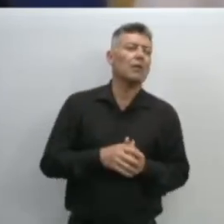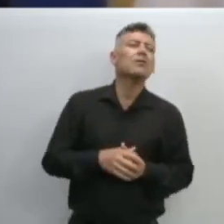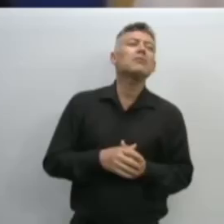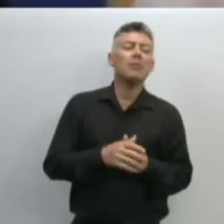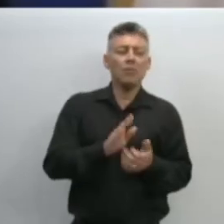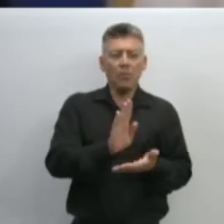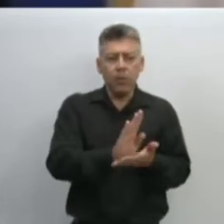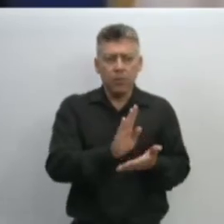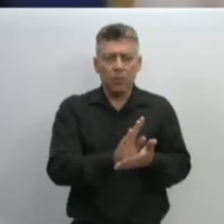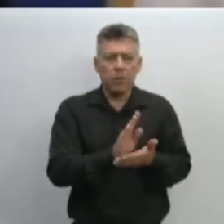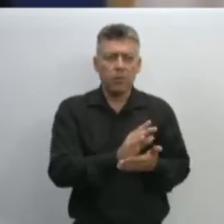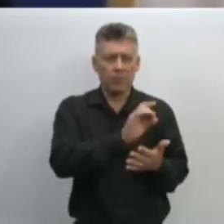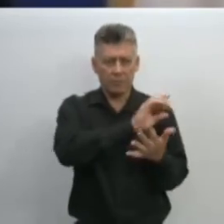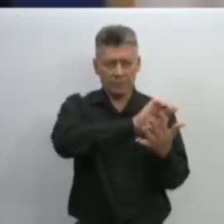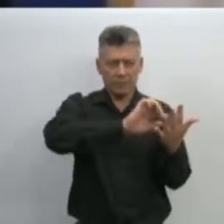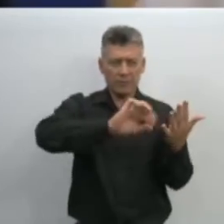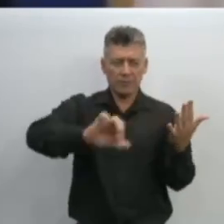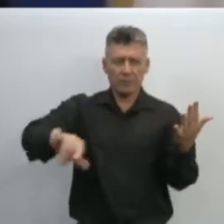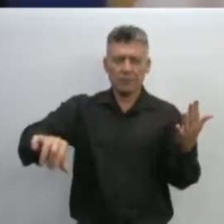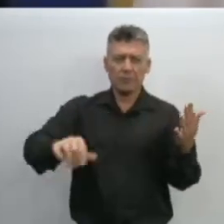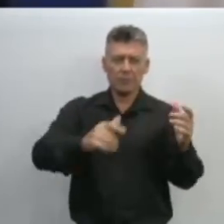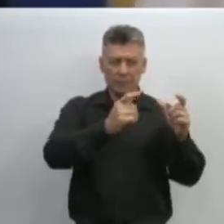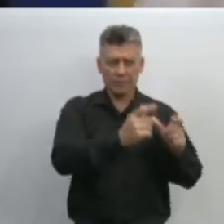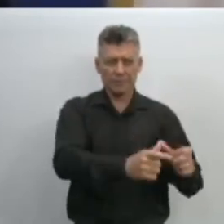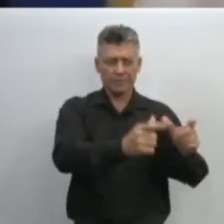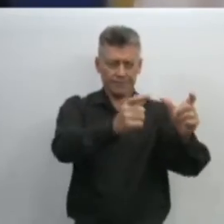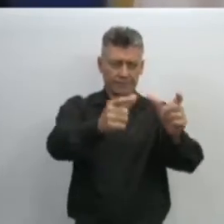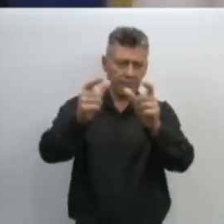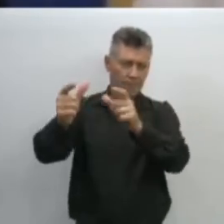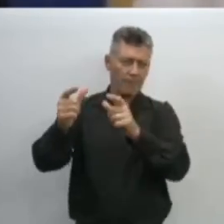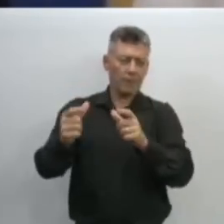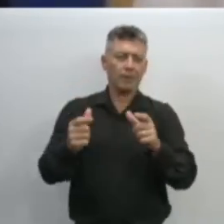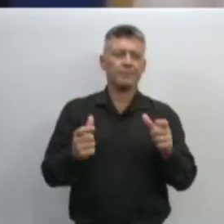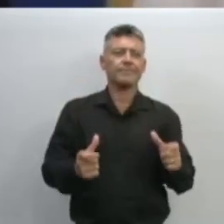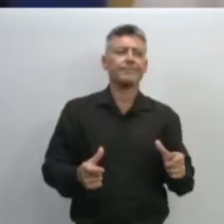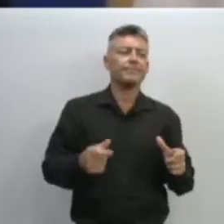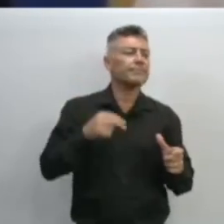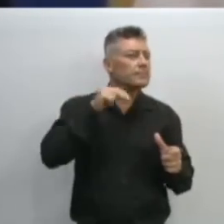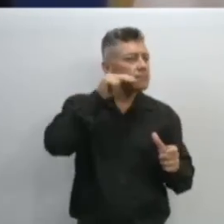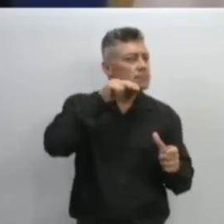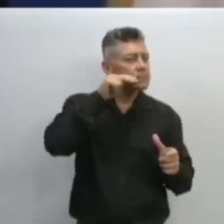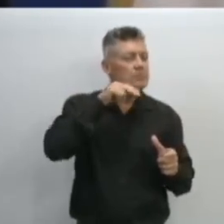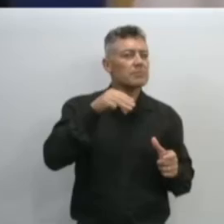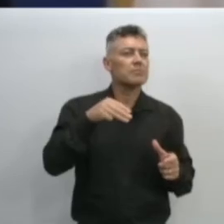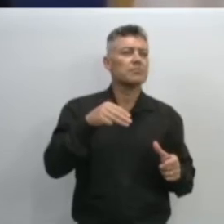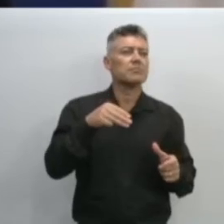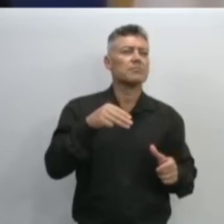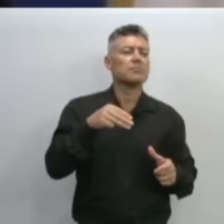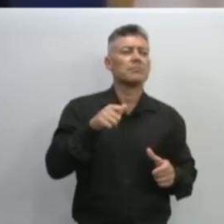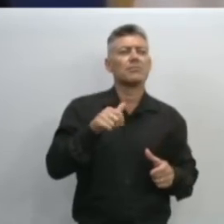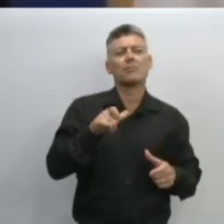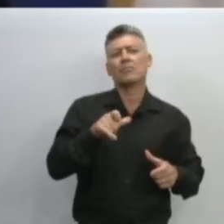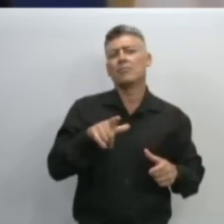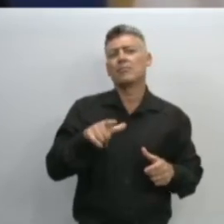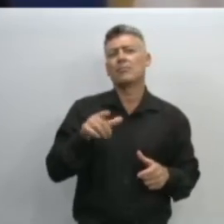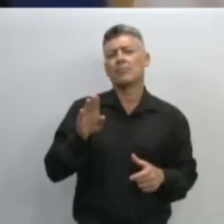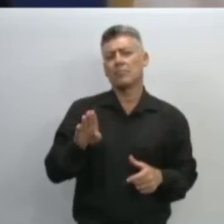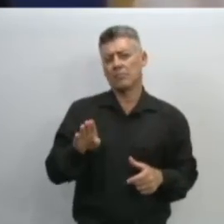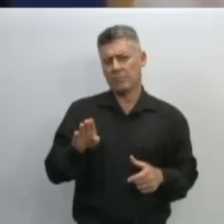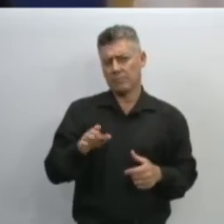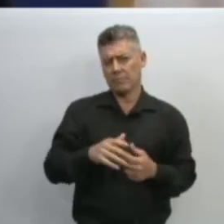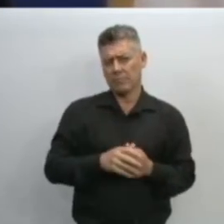de moradores de diversas ocupações urbanas aqui em Natal, ocupação Emanuel Bezerra, ocupação Valdete Guerra